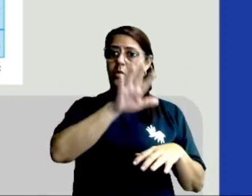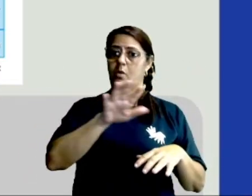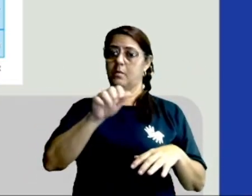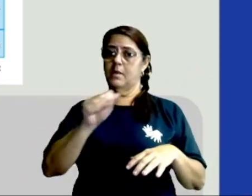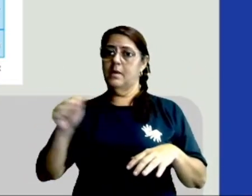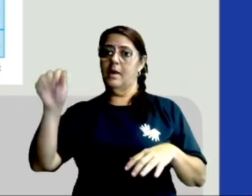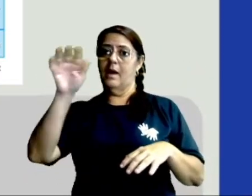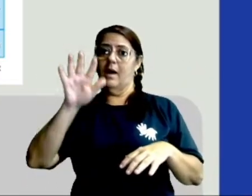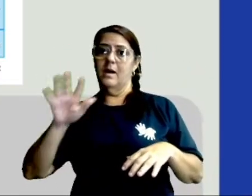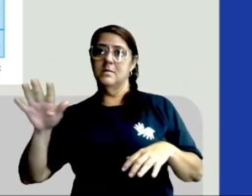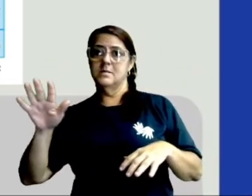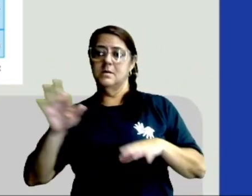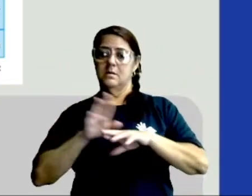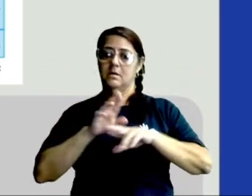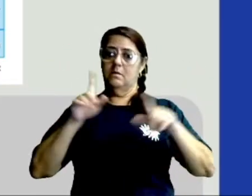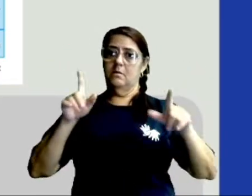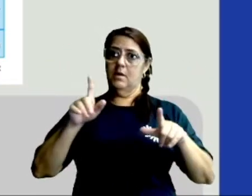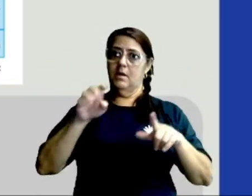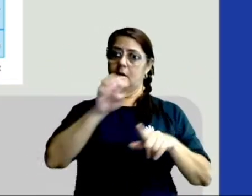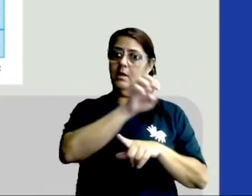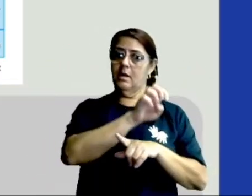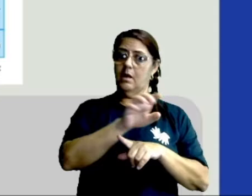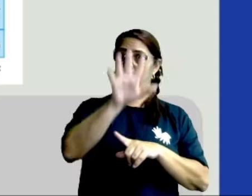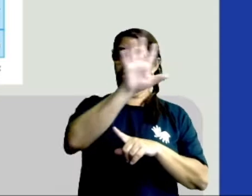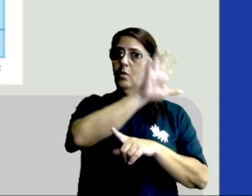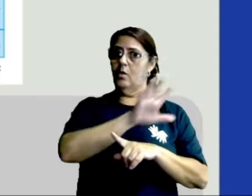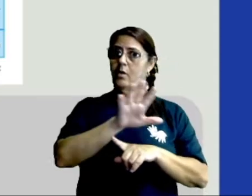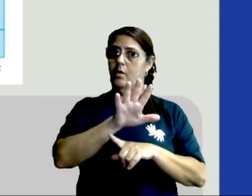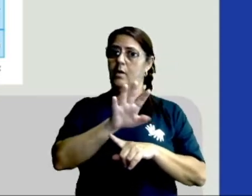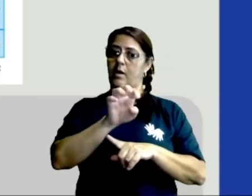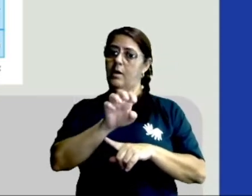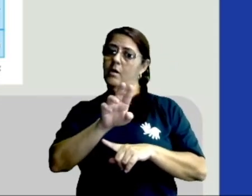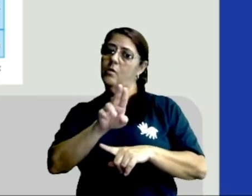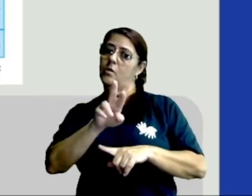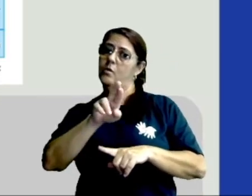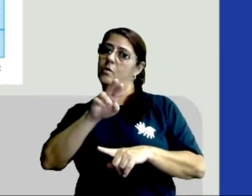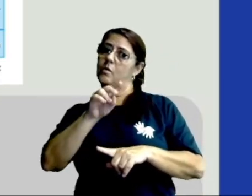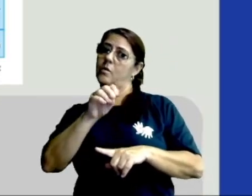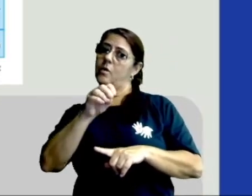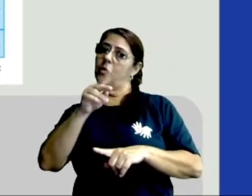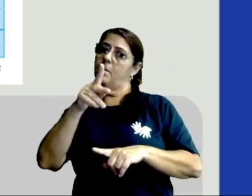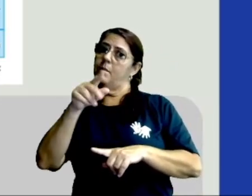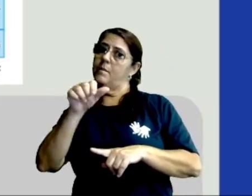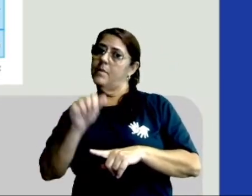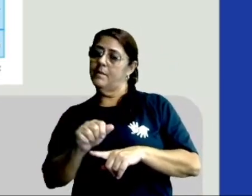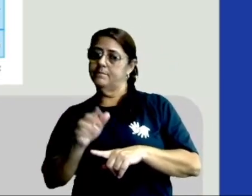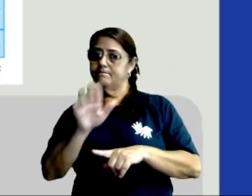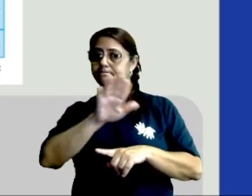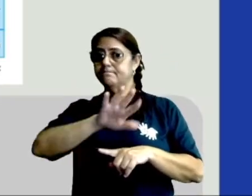Ásia, né? Diferentemente dos continentes que a gente conhece, né? Como a América